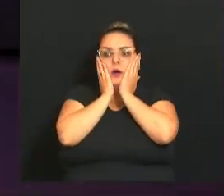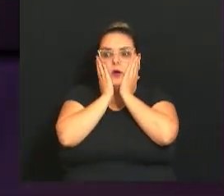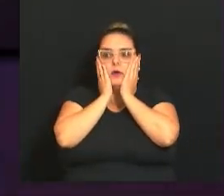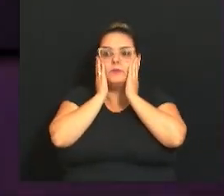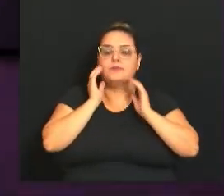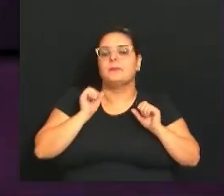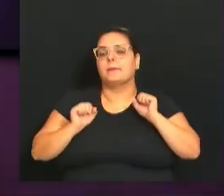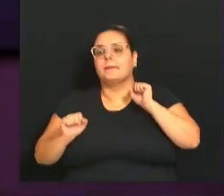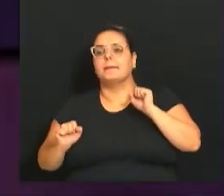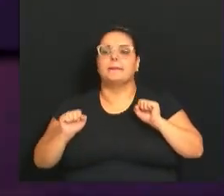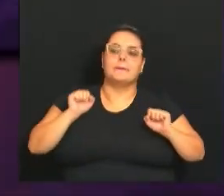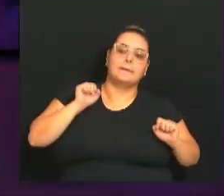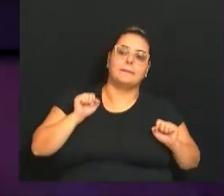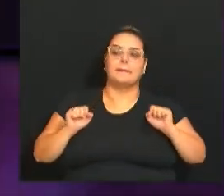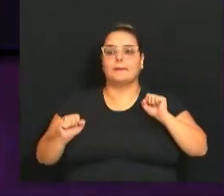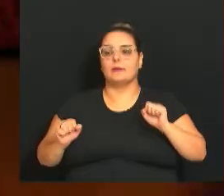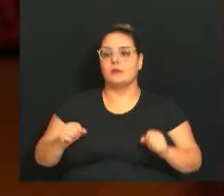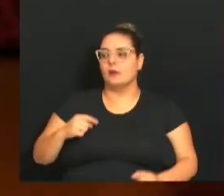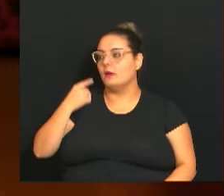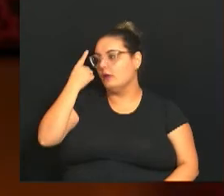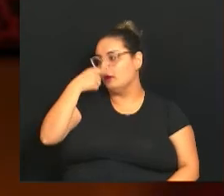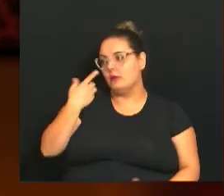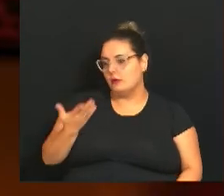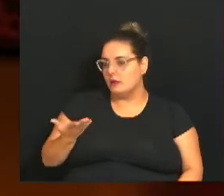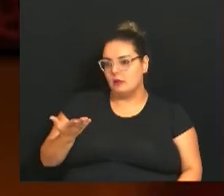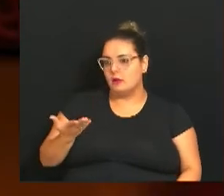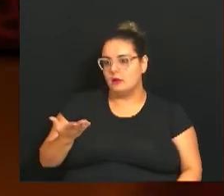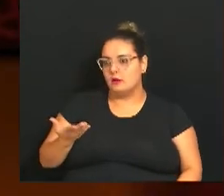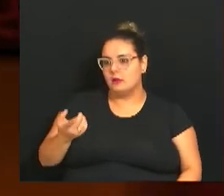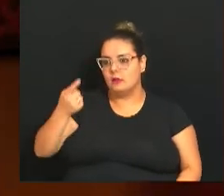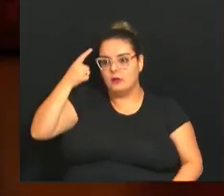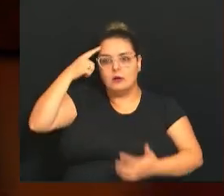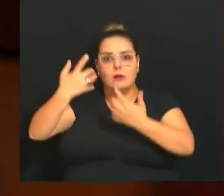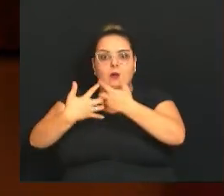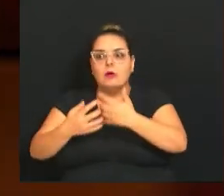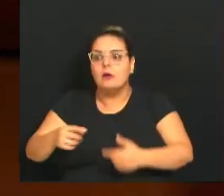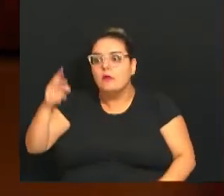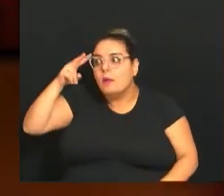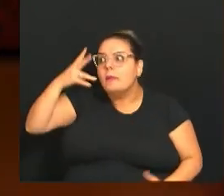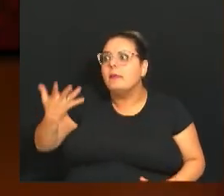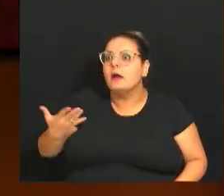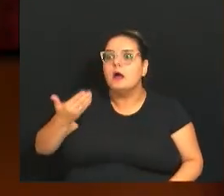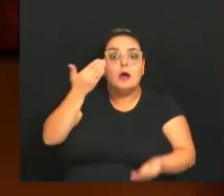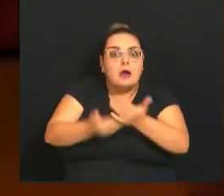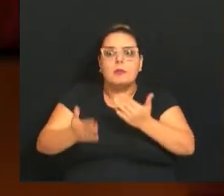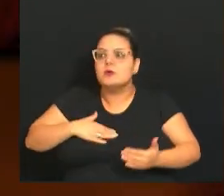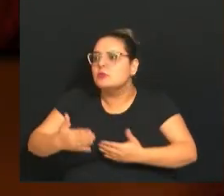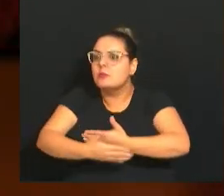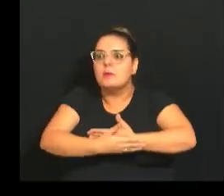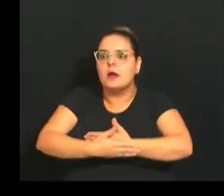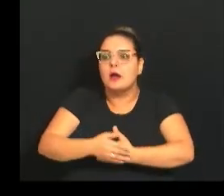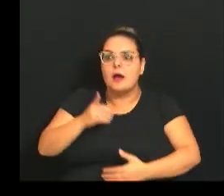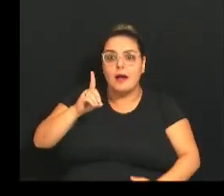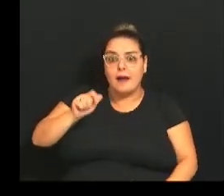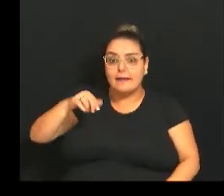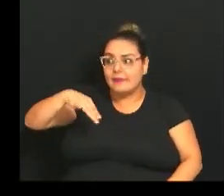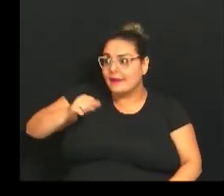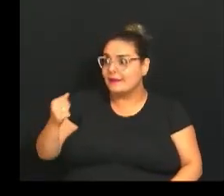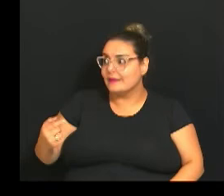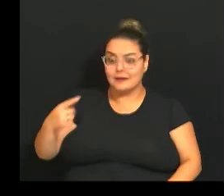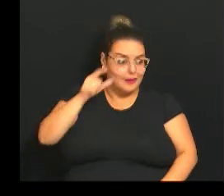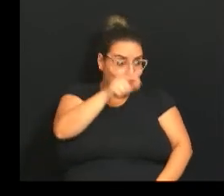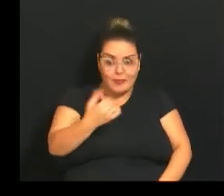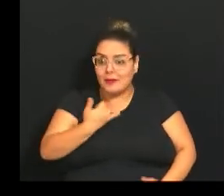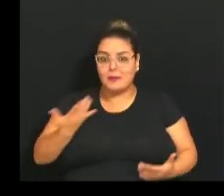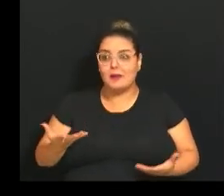Vini, agora não adianta você ficar com essa cara. Ah, não adianta? Vamos recapitular porque eu tô com essa cara, linguinha. Eu perdi meu bebê, a Diana tá vindo pra cá, o irmão dela quer me matar. O que é isso? Com que cara você